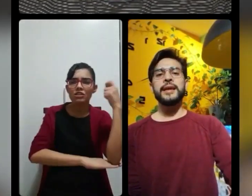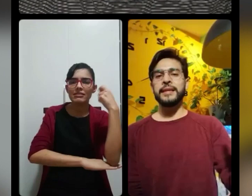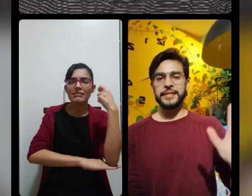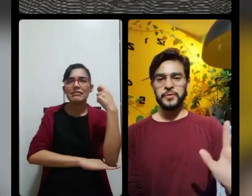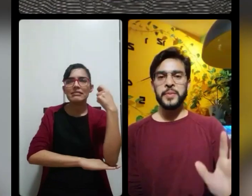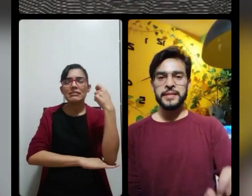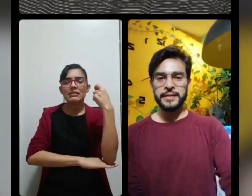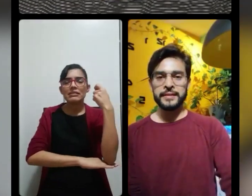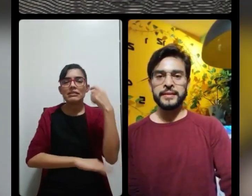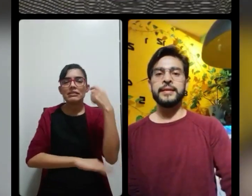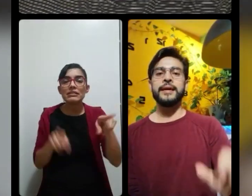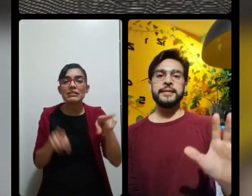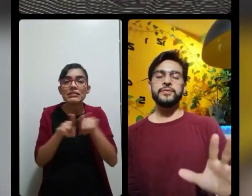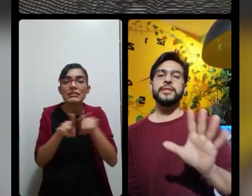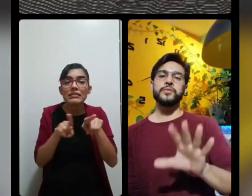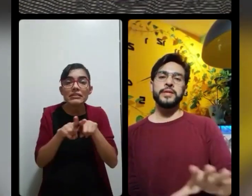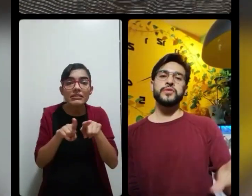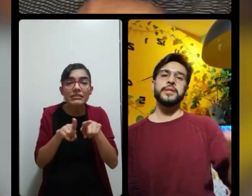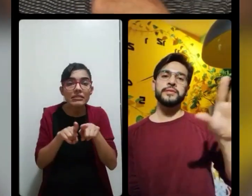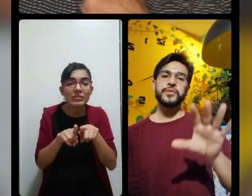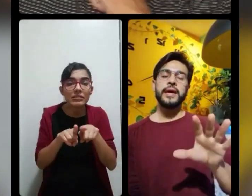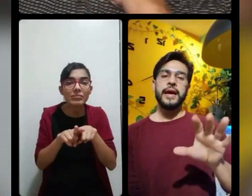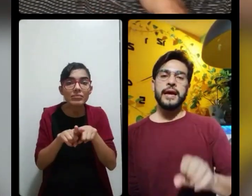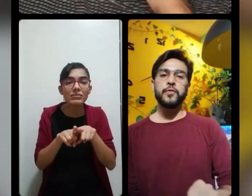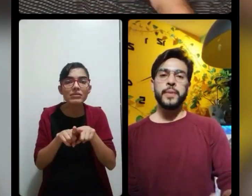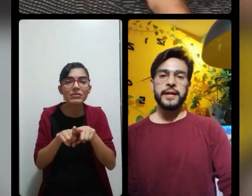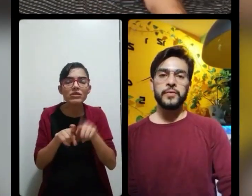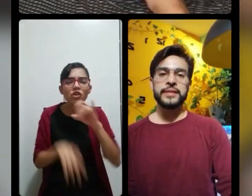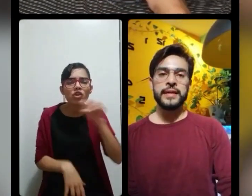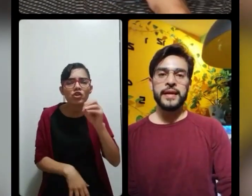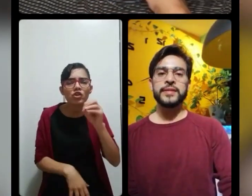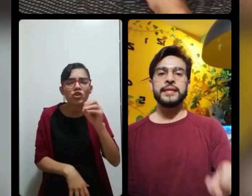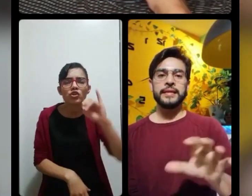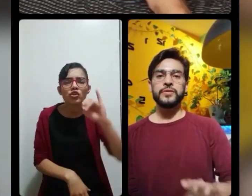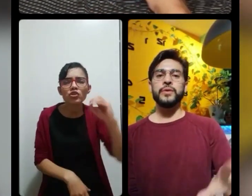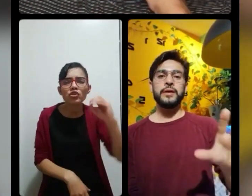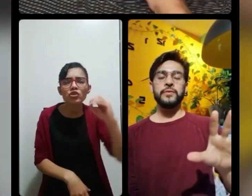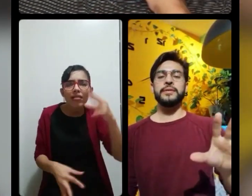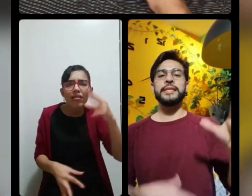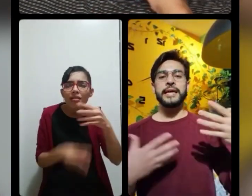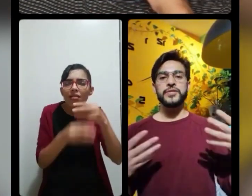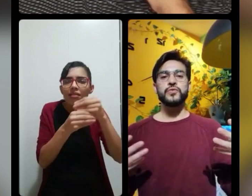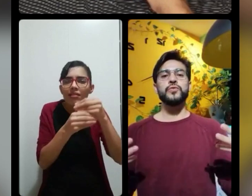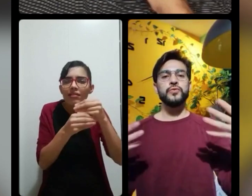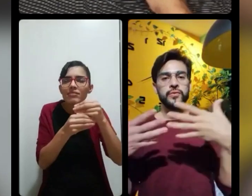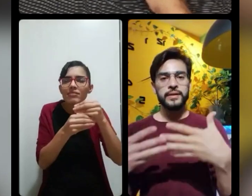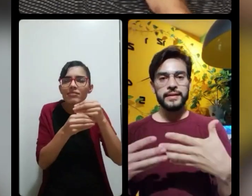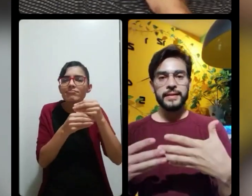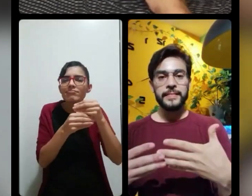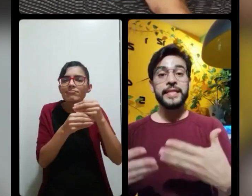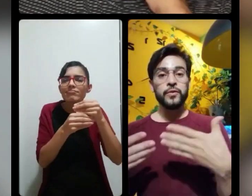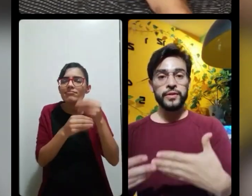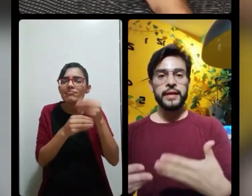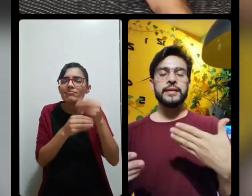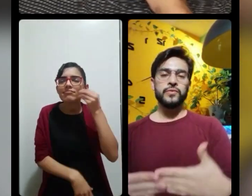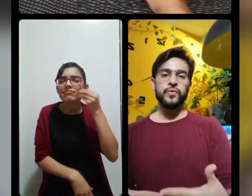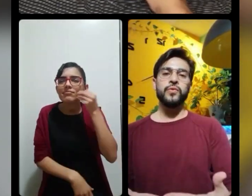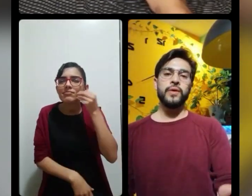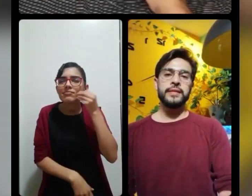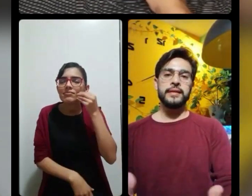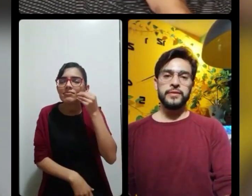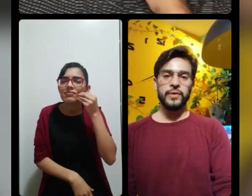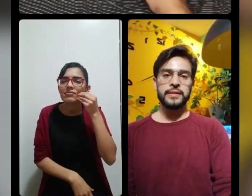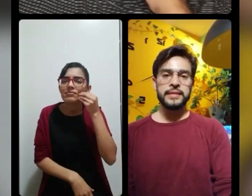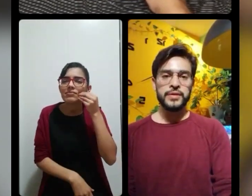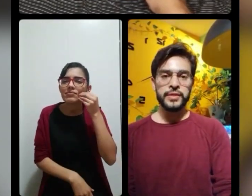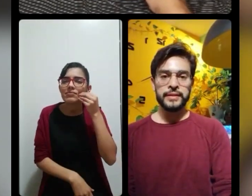na seara latino-americana. E aí eu tento mais ou menos recuperar o itinerário intelectual de Cascudo de contato